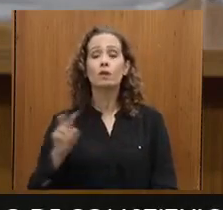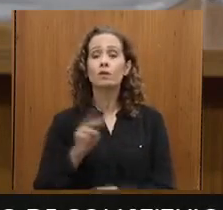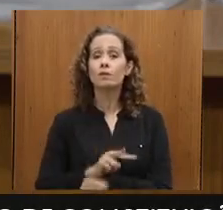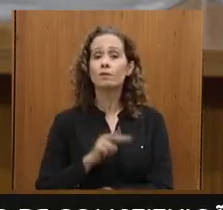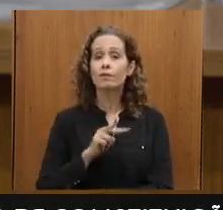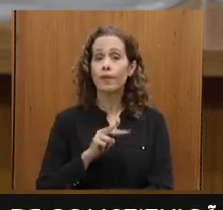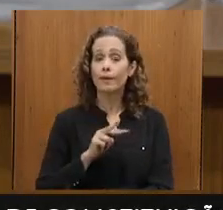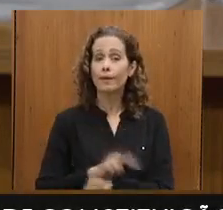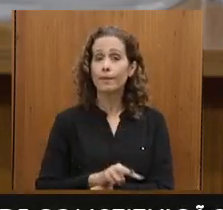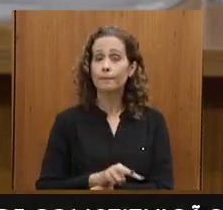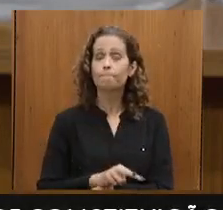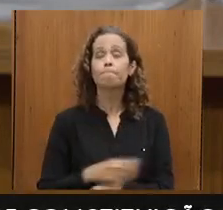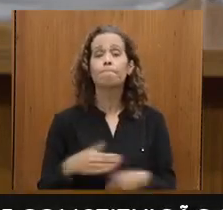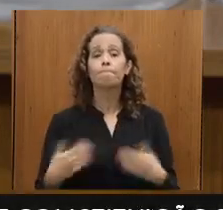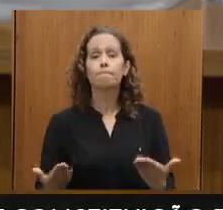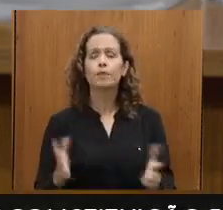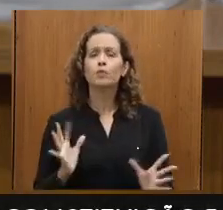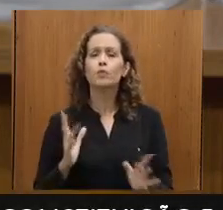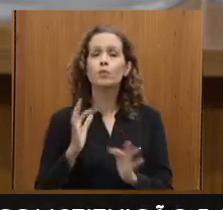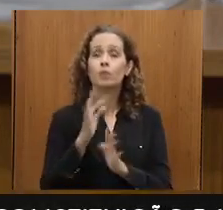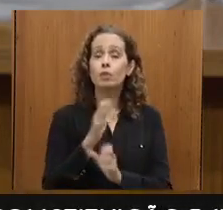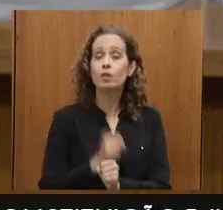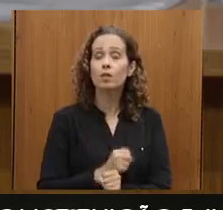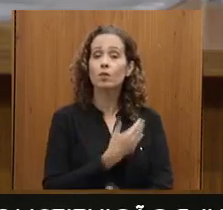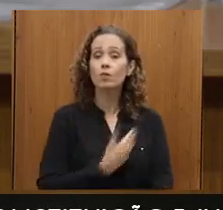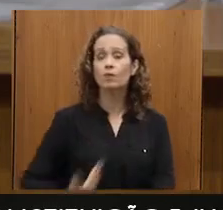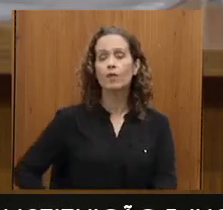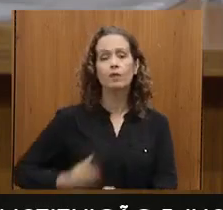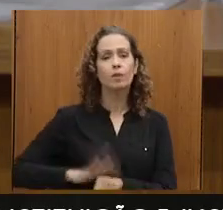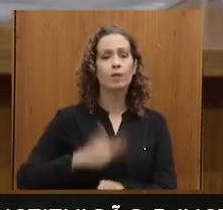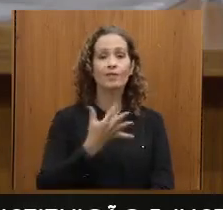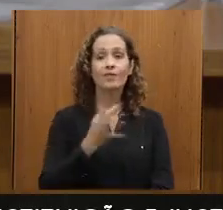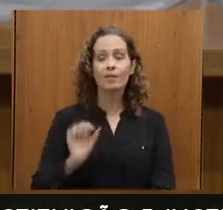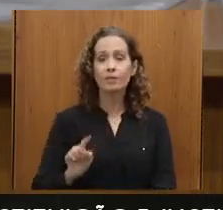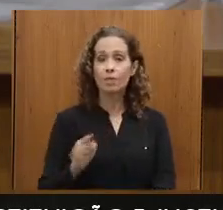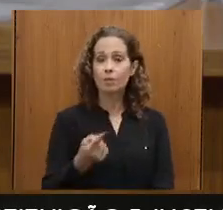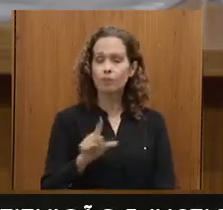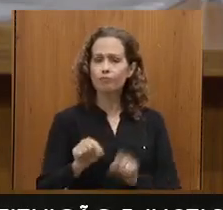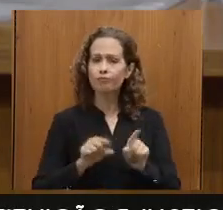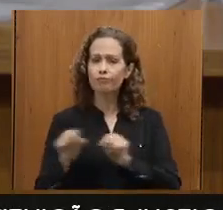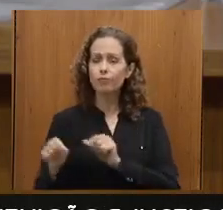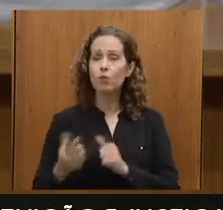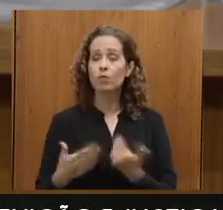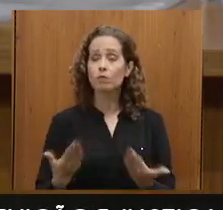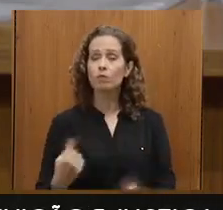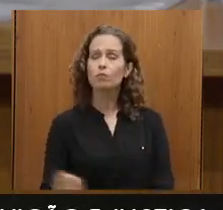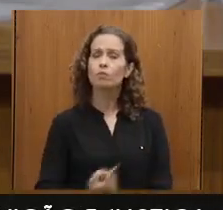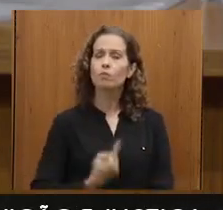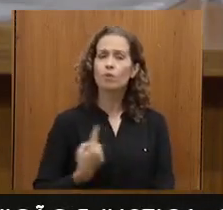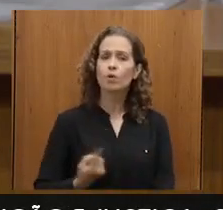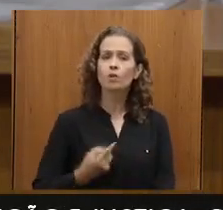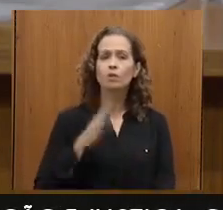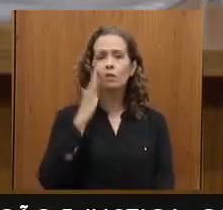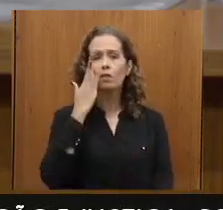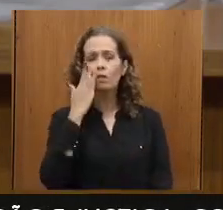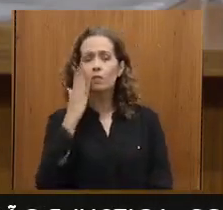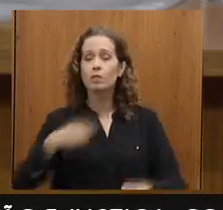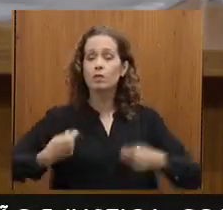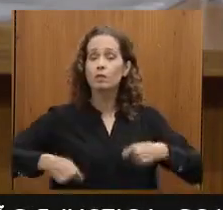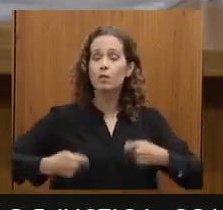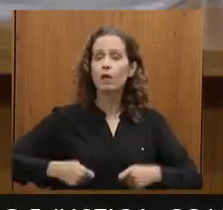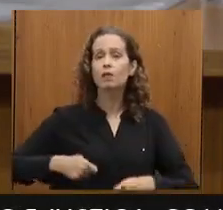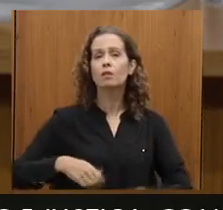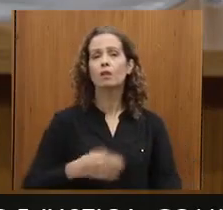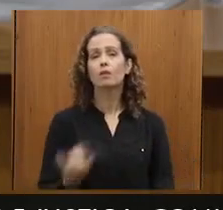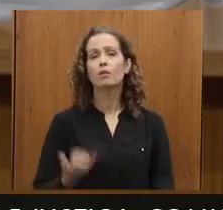então, completaremos, nesse governo, mais de 10 mil nomeações, e sim, entendemos a necessidade de sempre termos servidores